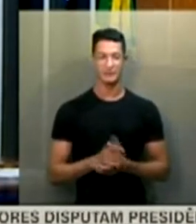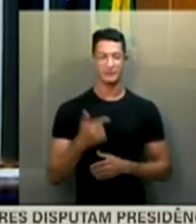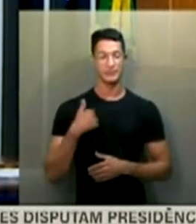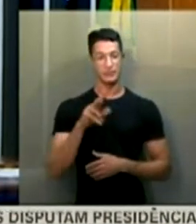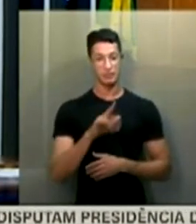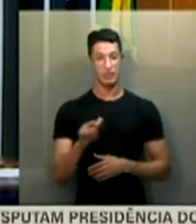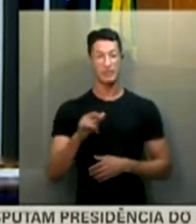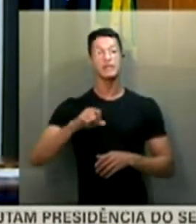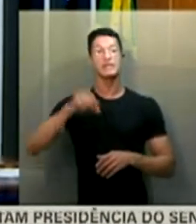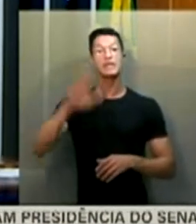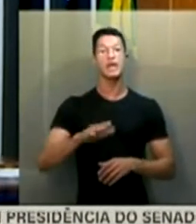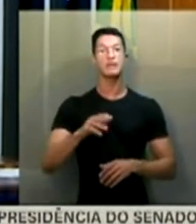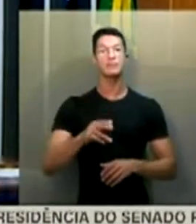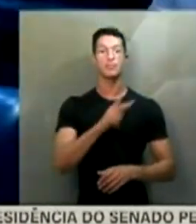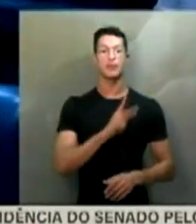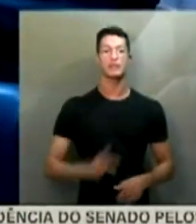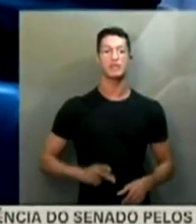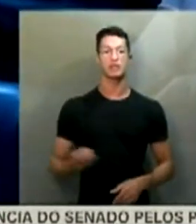o vencedor.